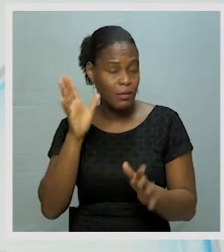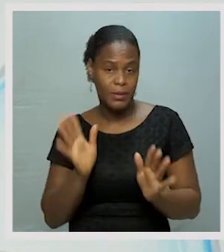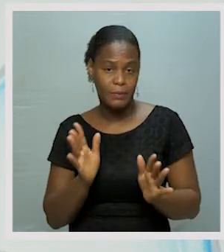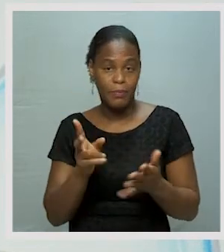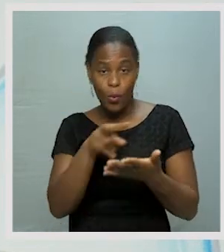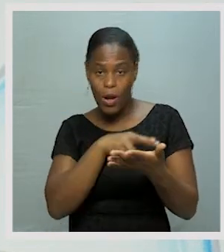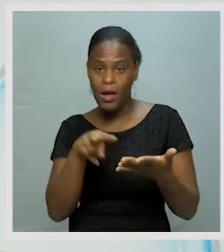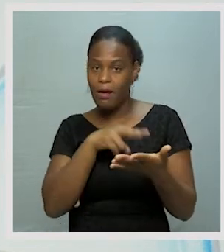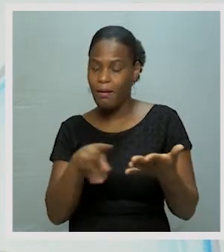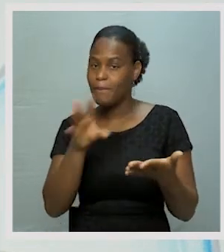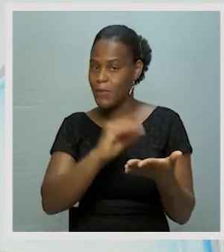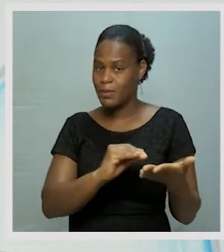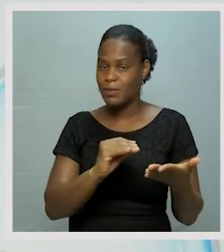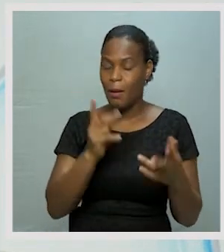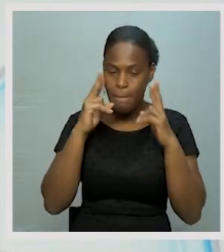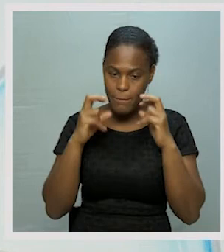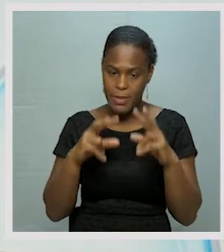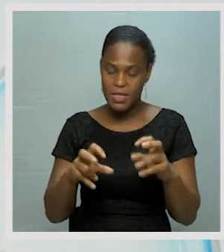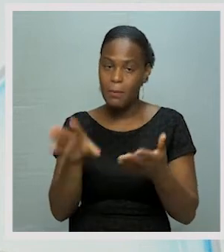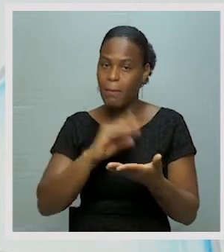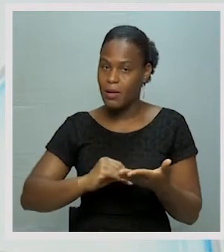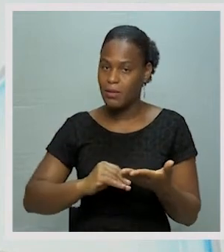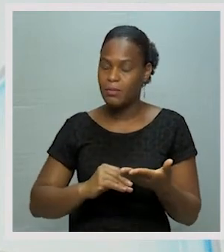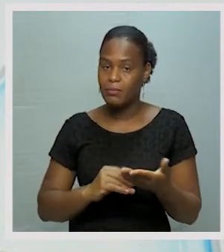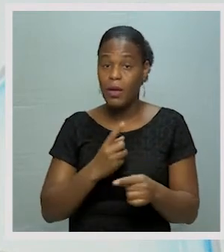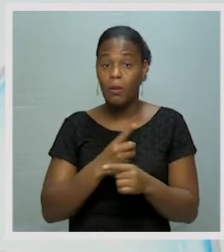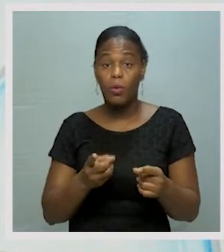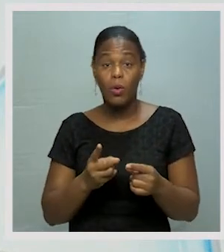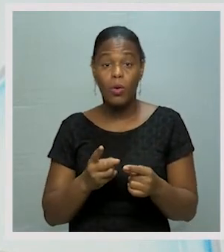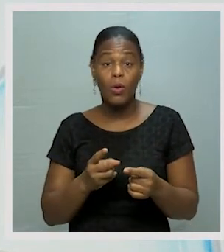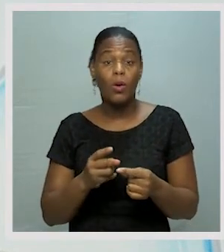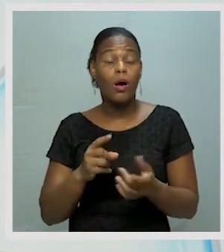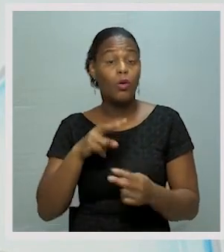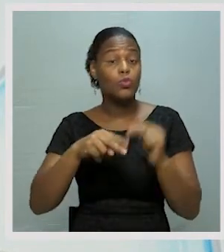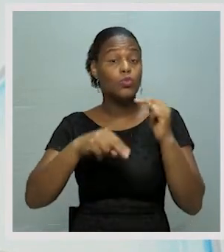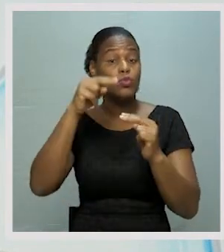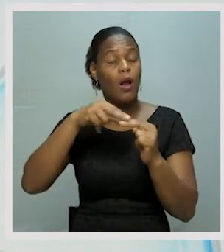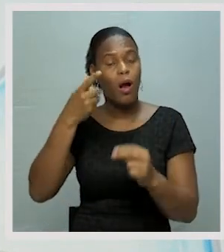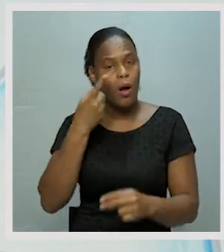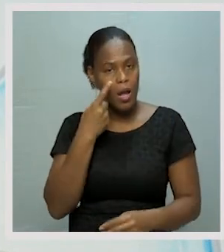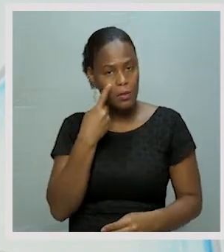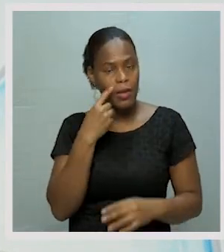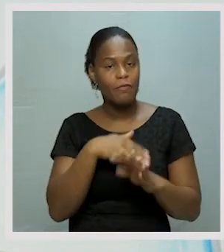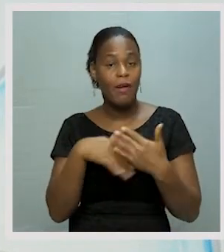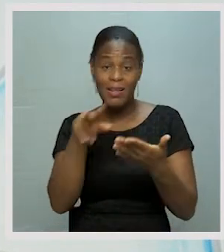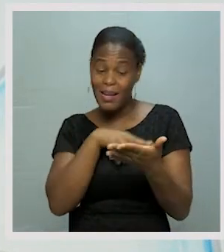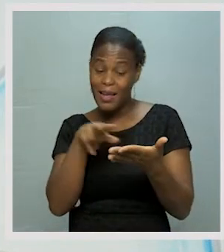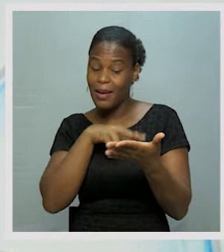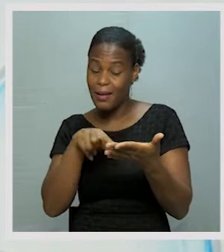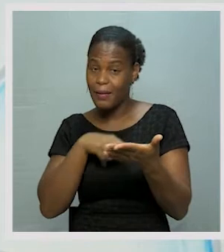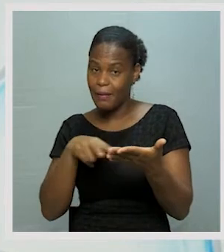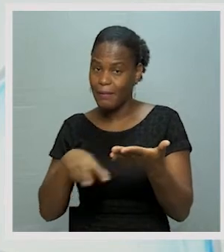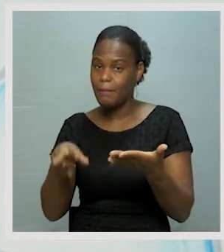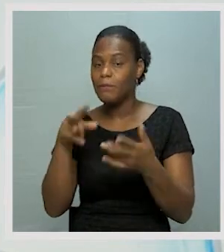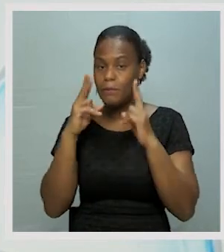mais, pesquisarmos mais, porque o edifício do conhecimento se constrói com muita leitura, com muita pesquisa.